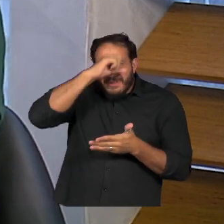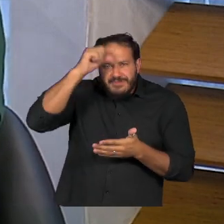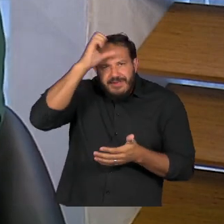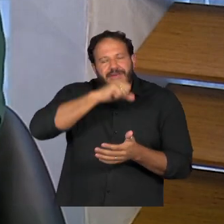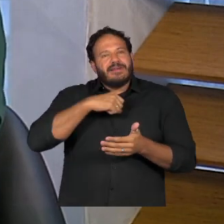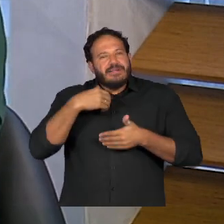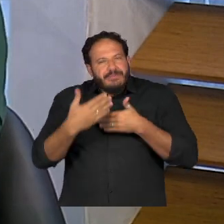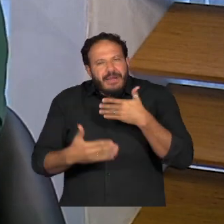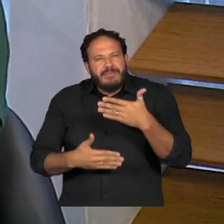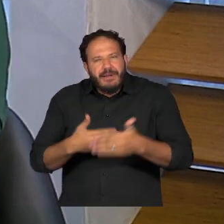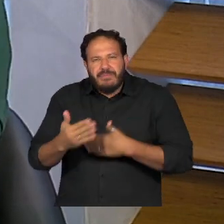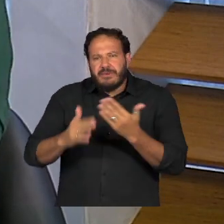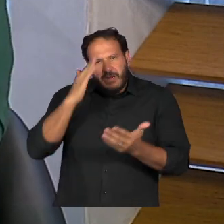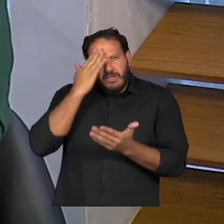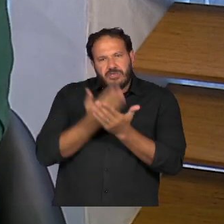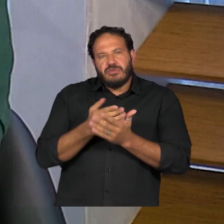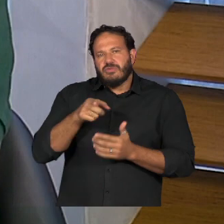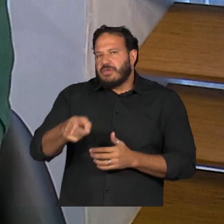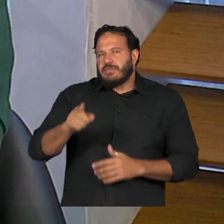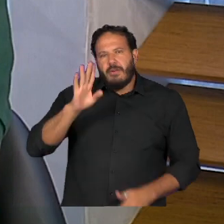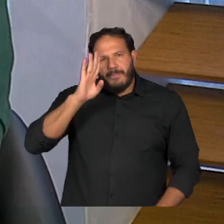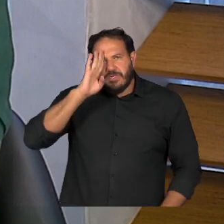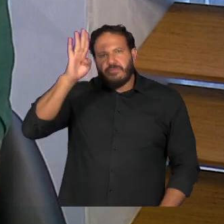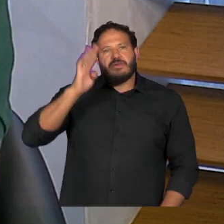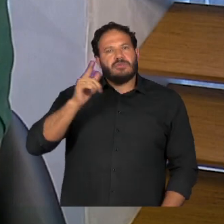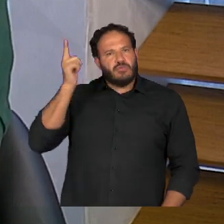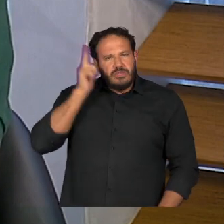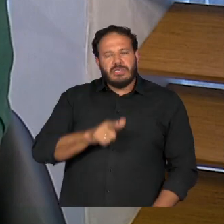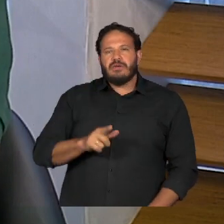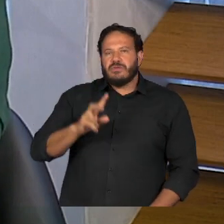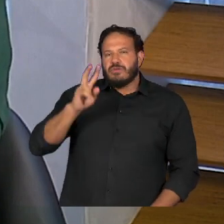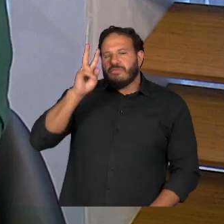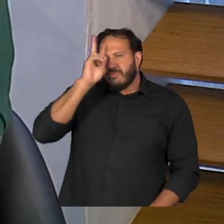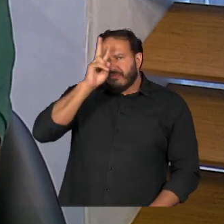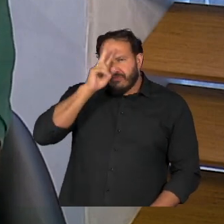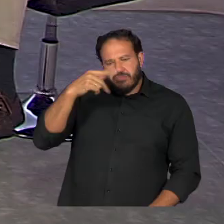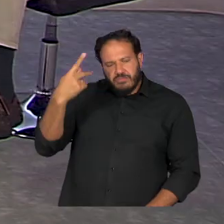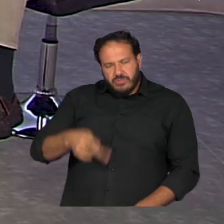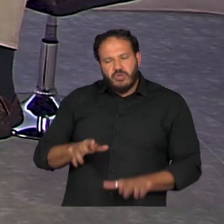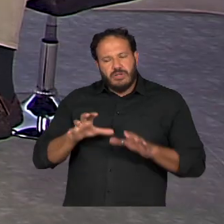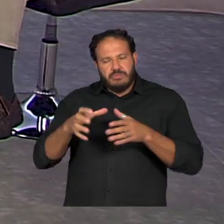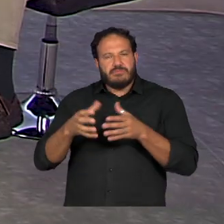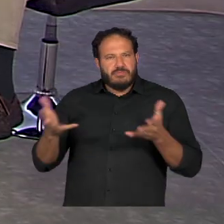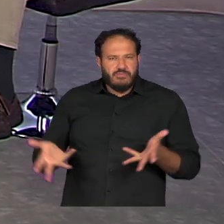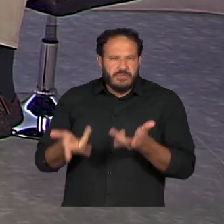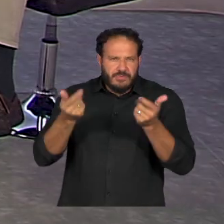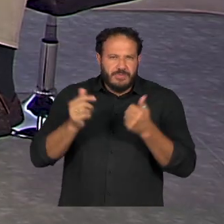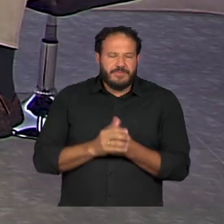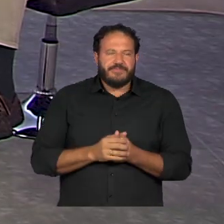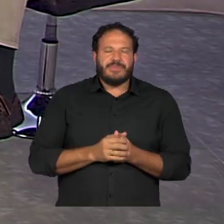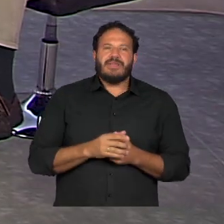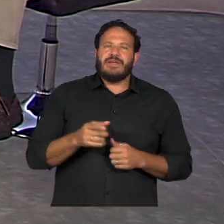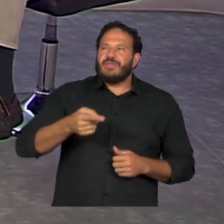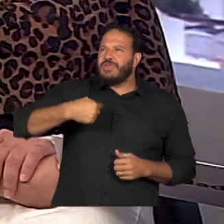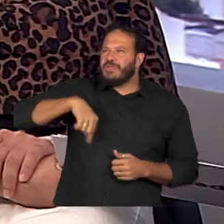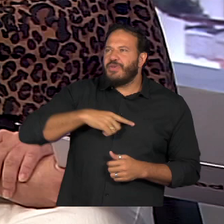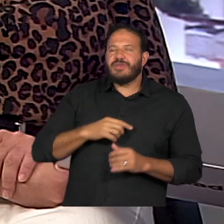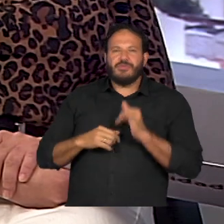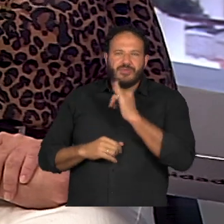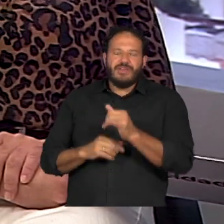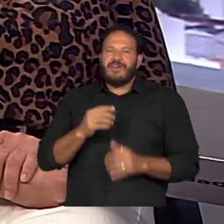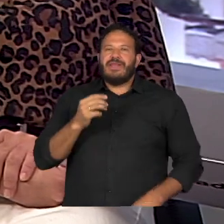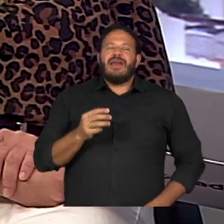esse é o segredo da de você ter uma escola especializada como a adit que a gente poderia chamar suelin de